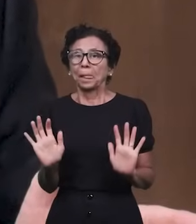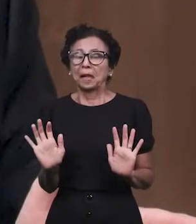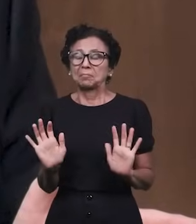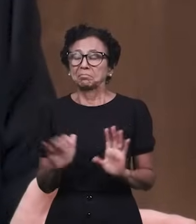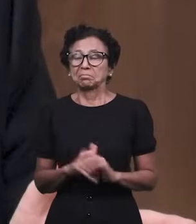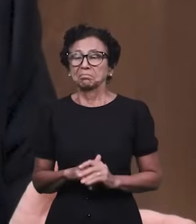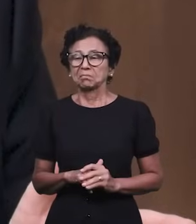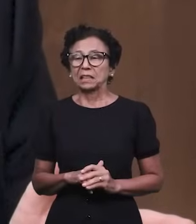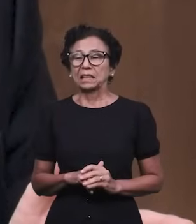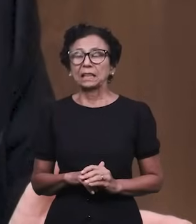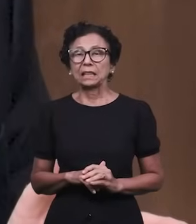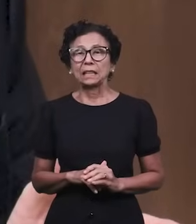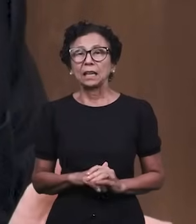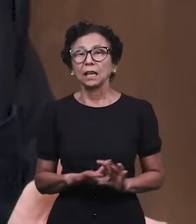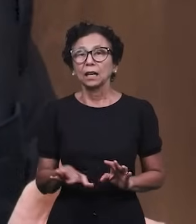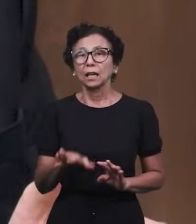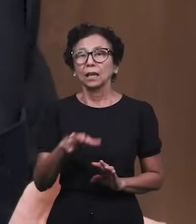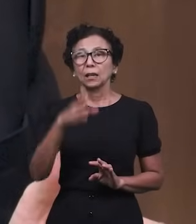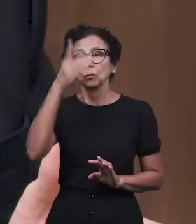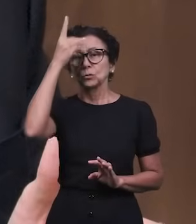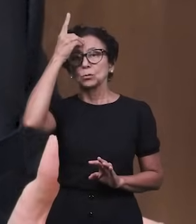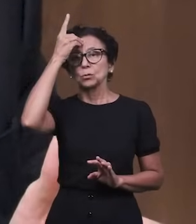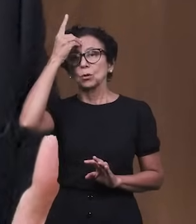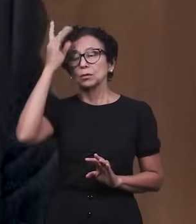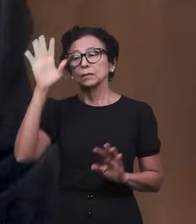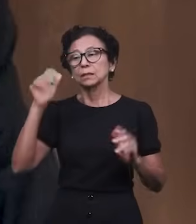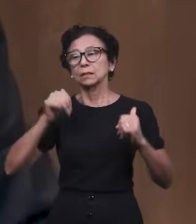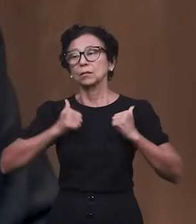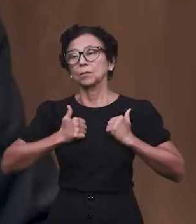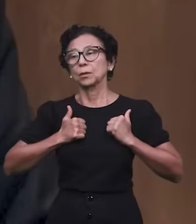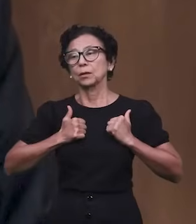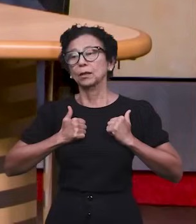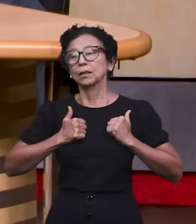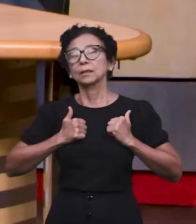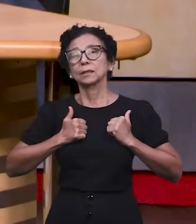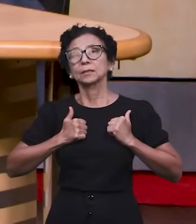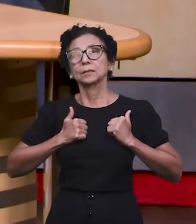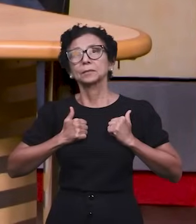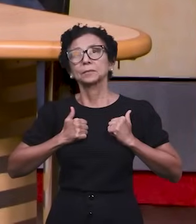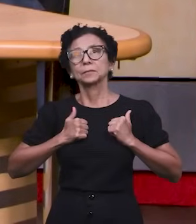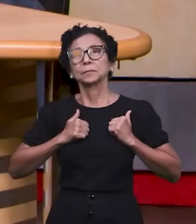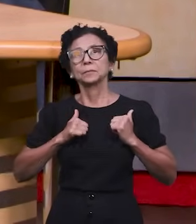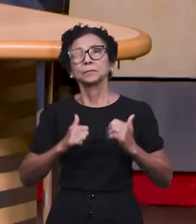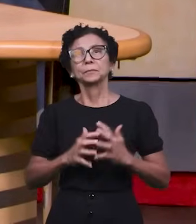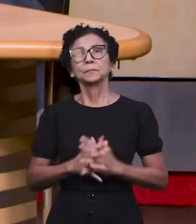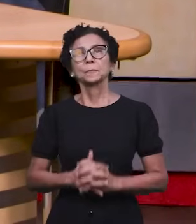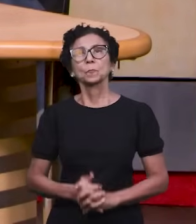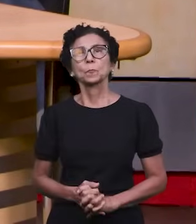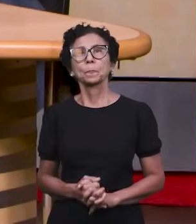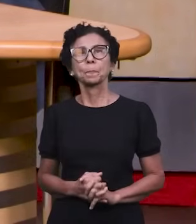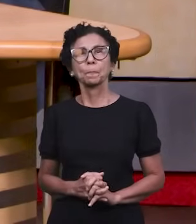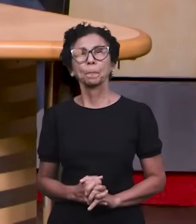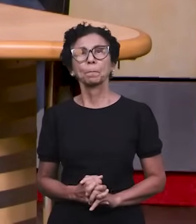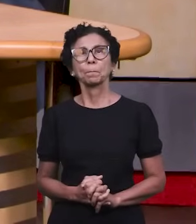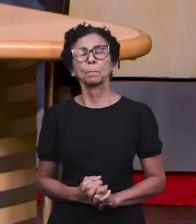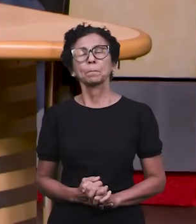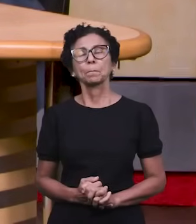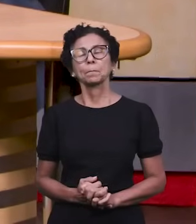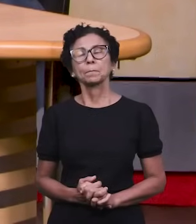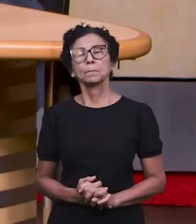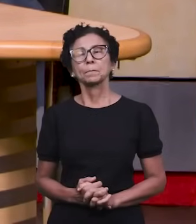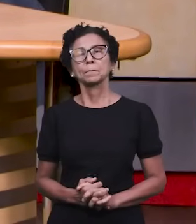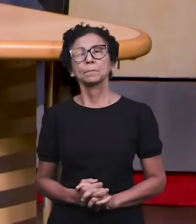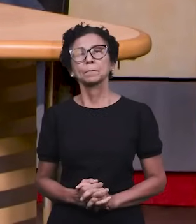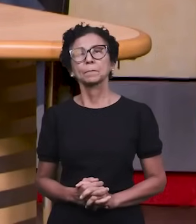de buscar aquilo que é essencial, que é indispensável. E talvez haja em algumas igrejas, parece a